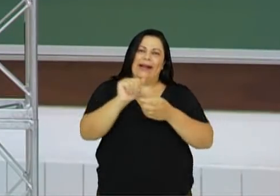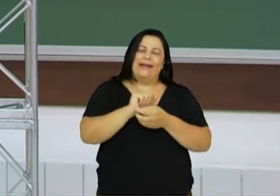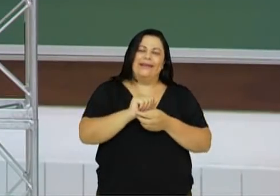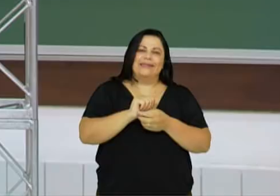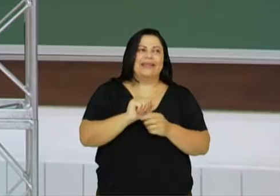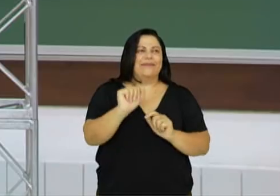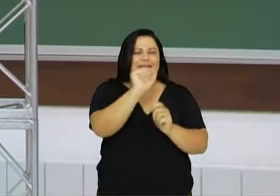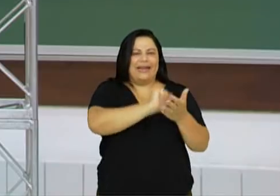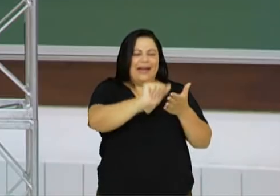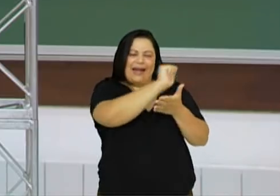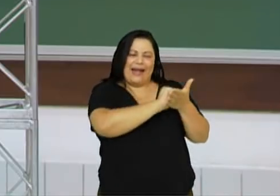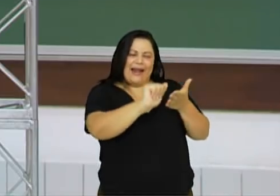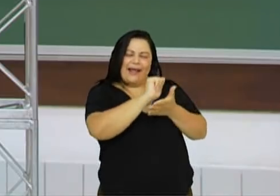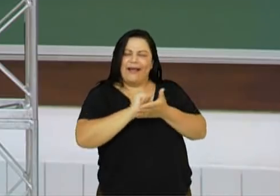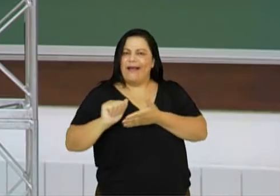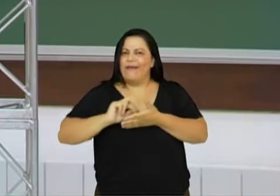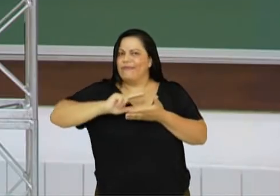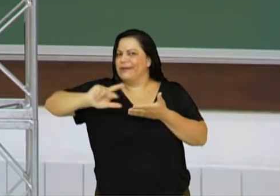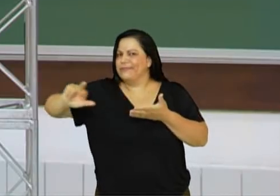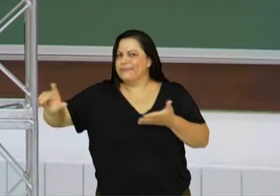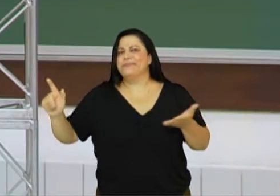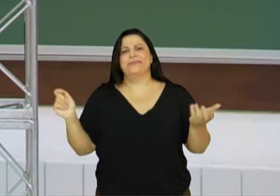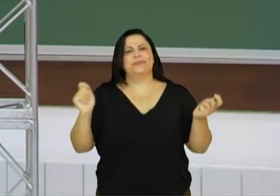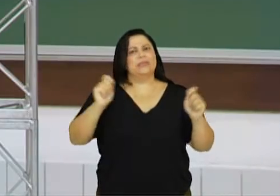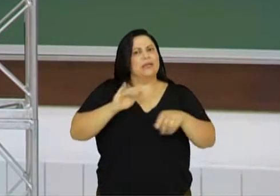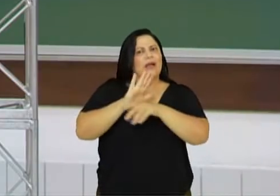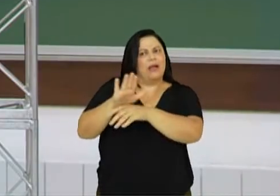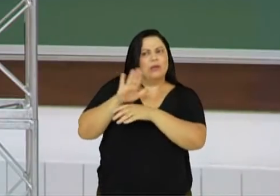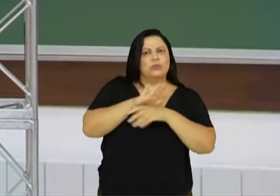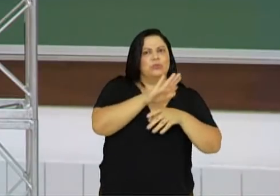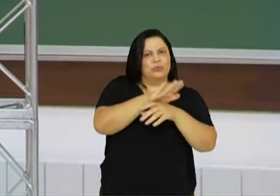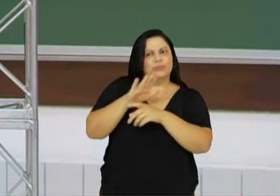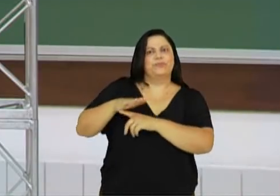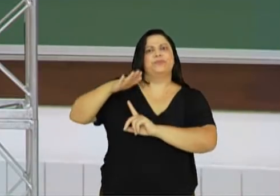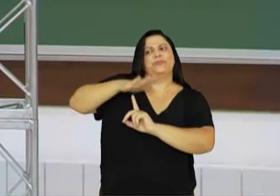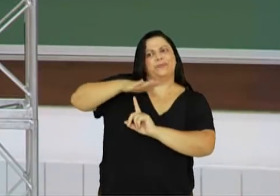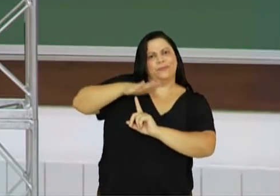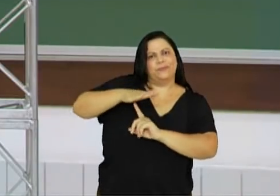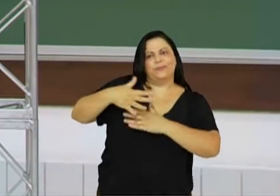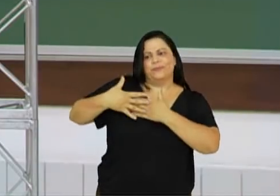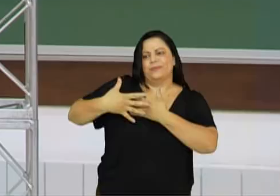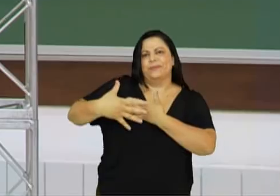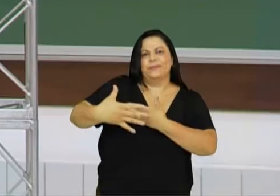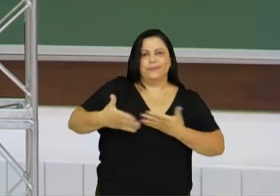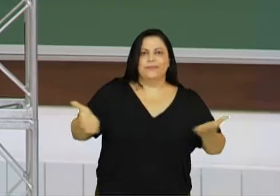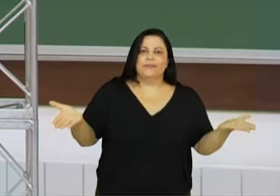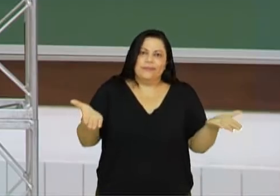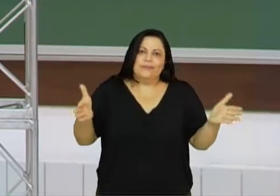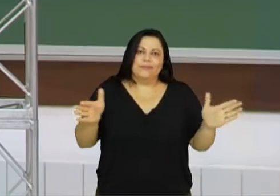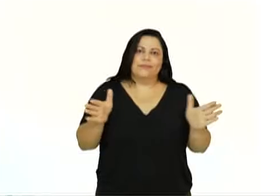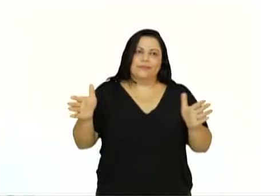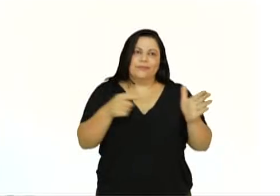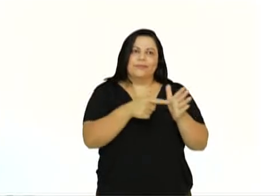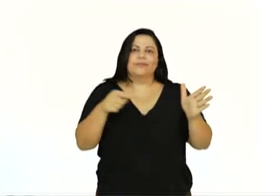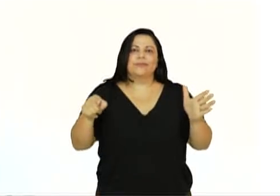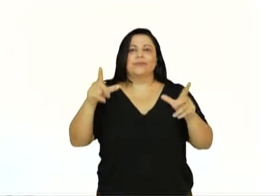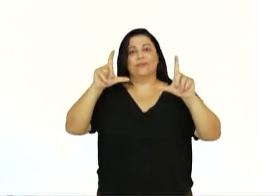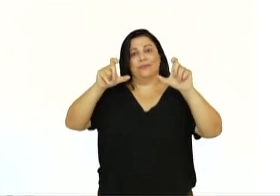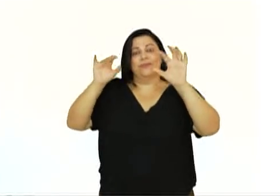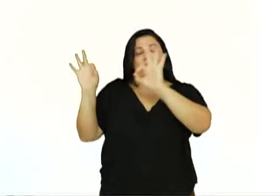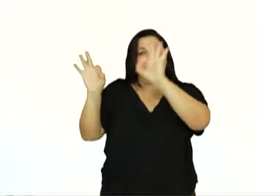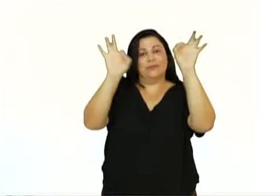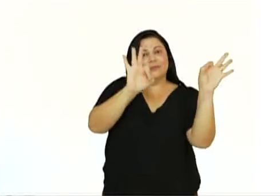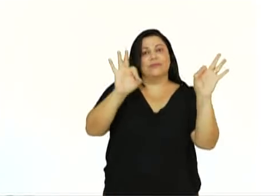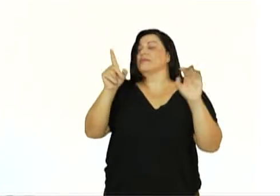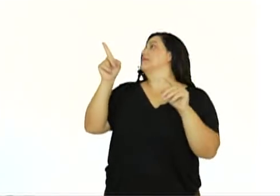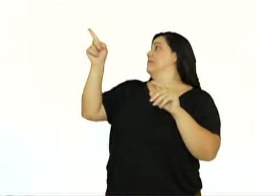de estiagem, de racionamento que o estado do Paraná ele passa. Trago aqui para vocês uma foto da represa do Passaúna, que é